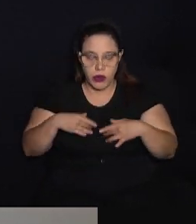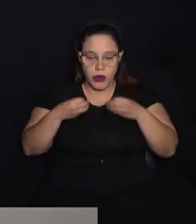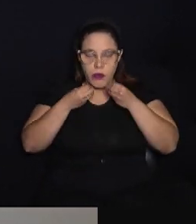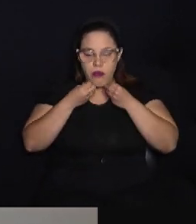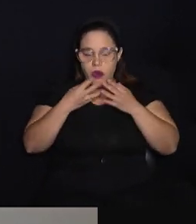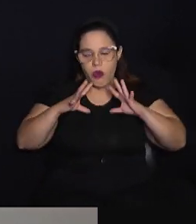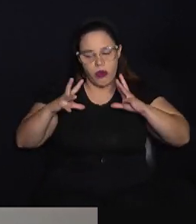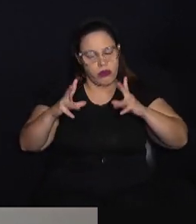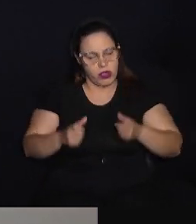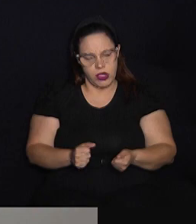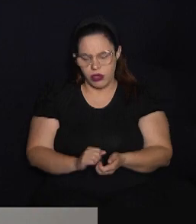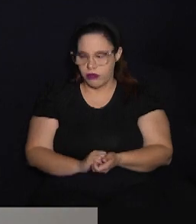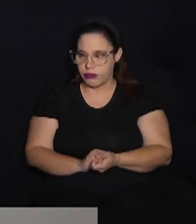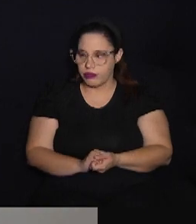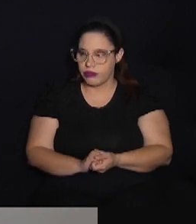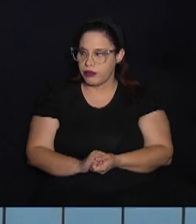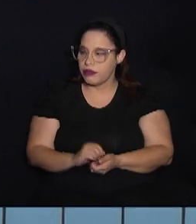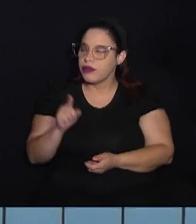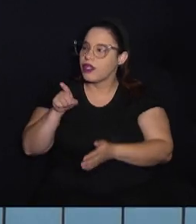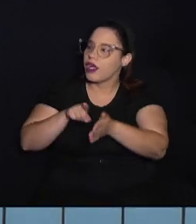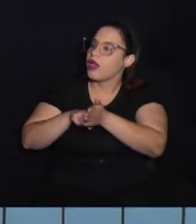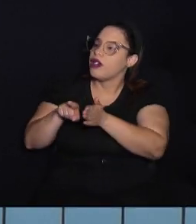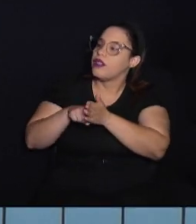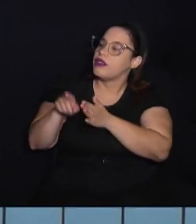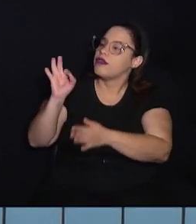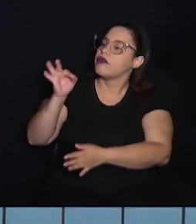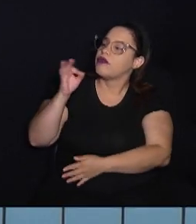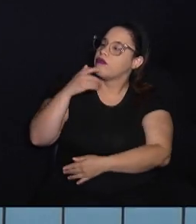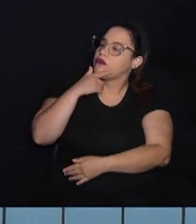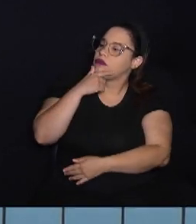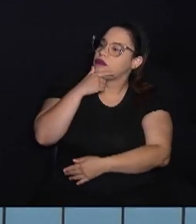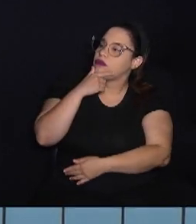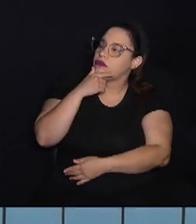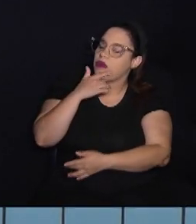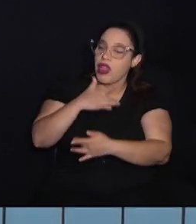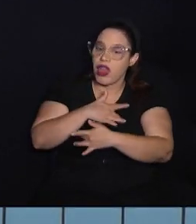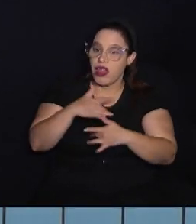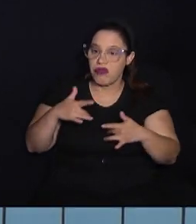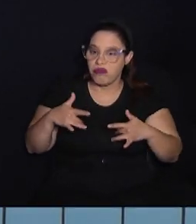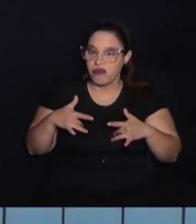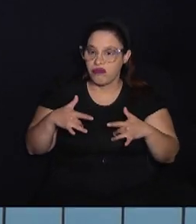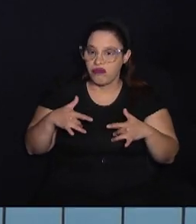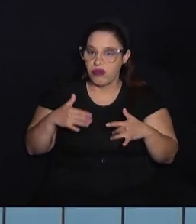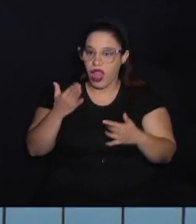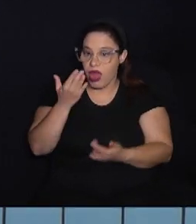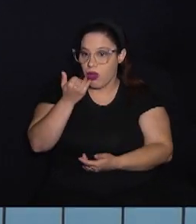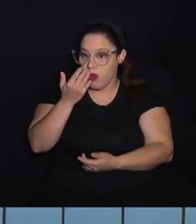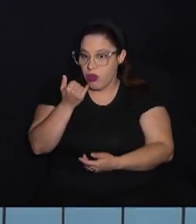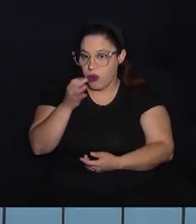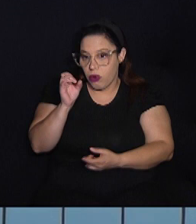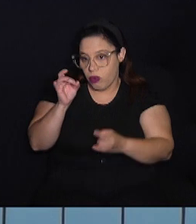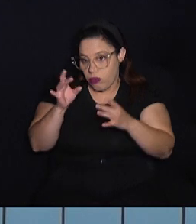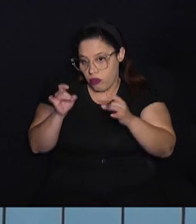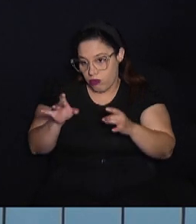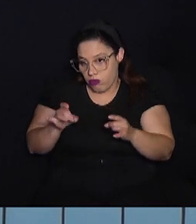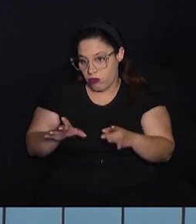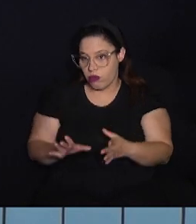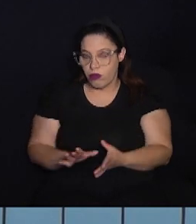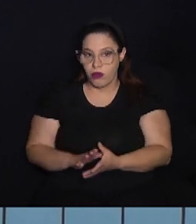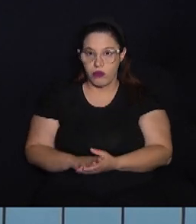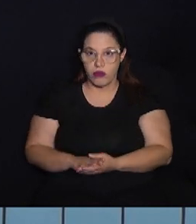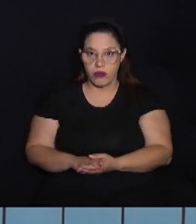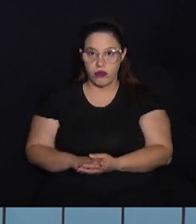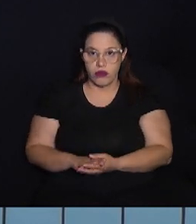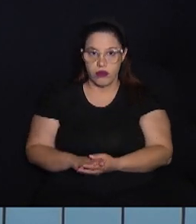no geral. Até ia te perguntar exatamente sobre isso, né? Se ele tem que fazer algum tipo de alimentação específica para